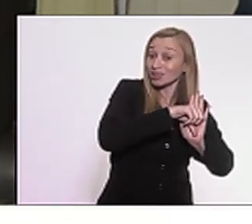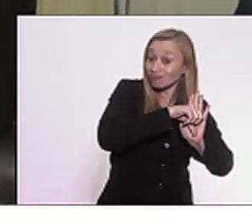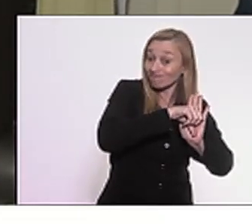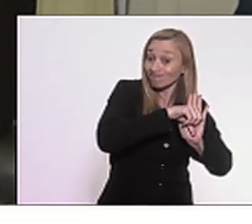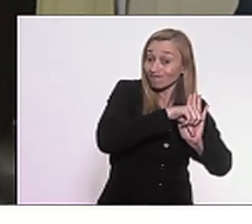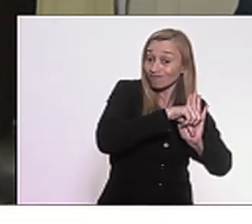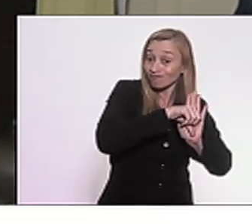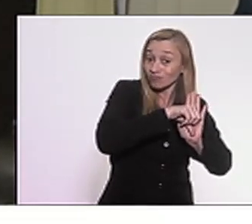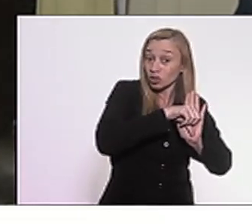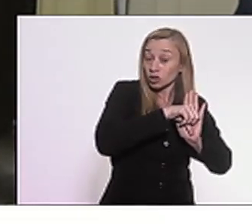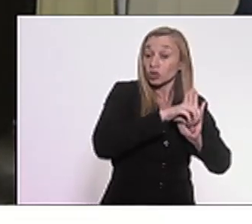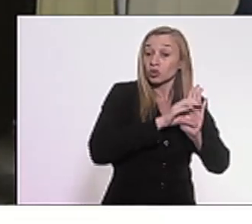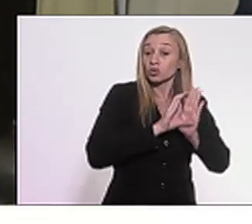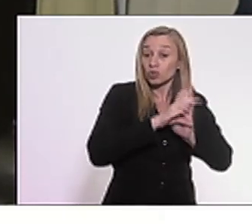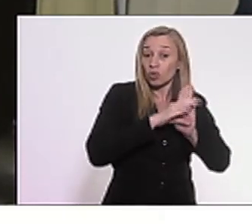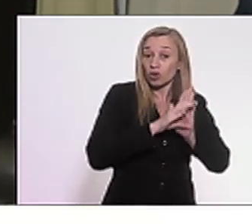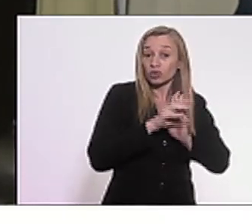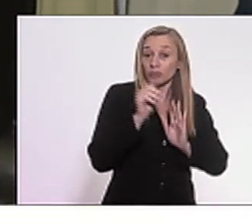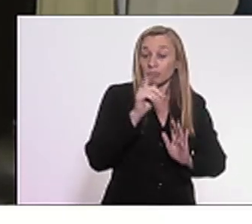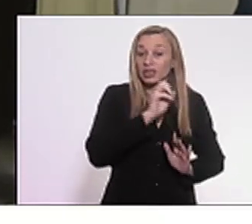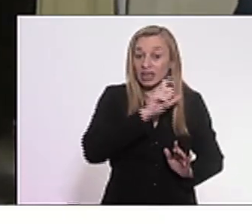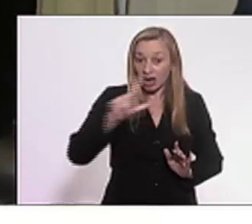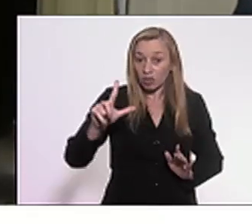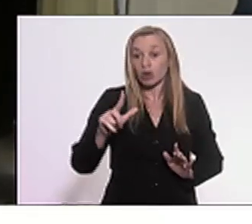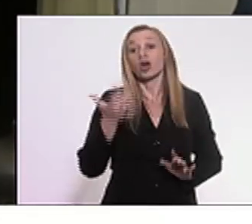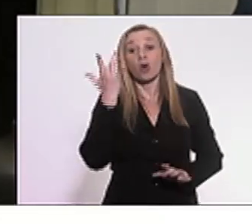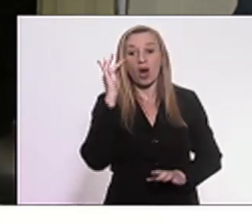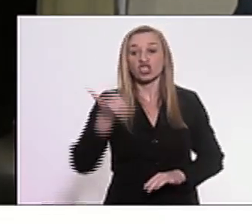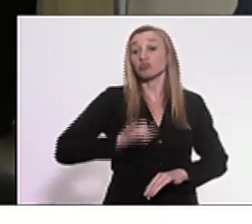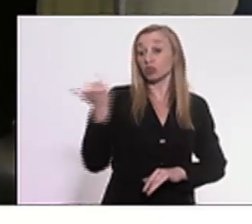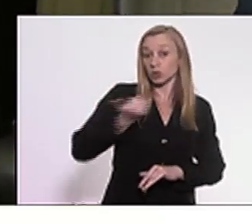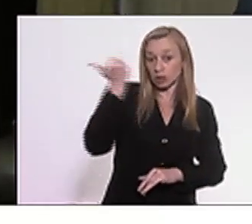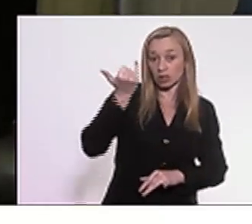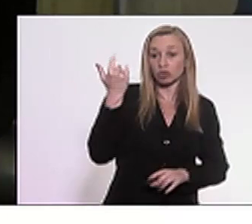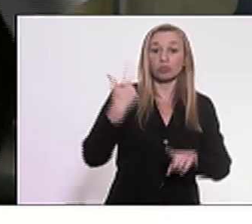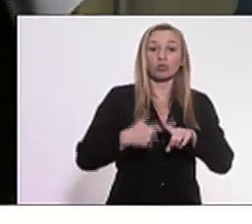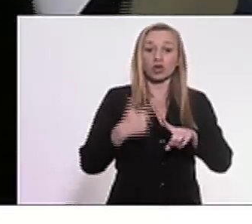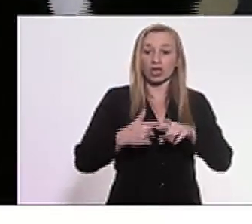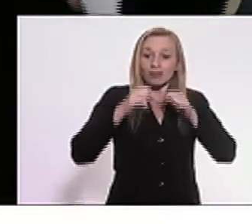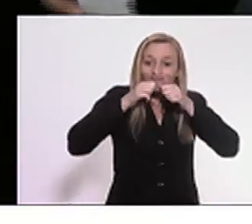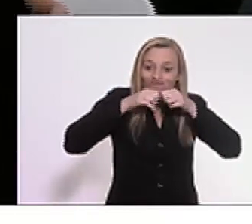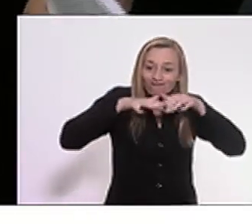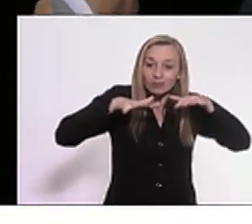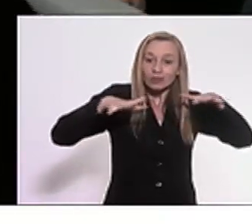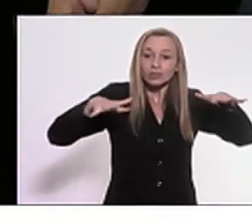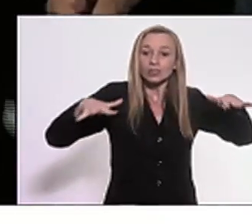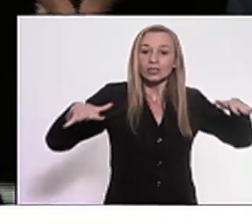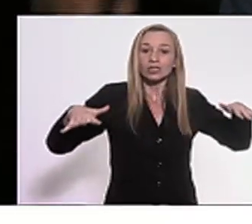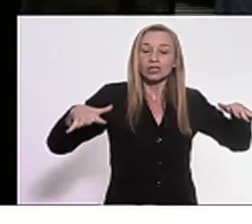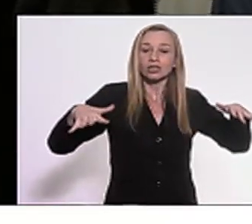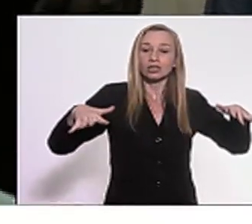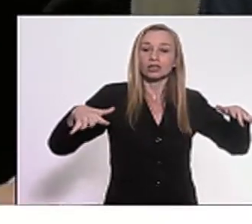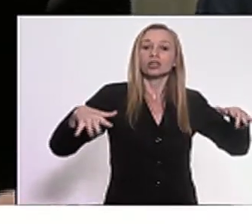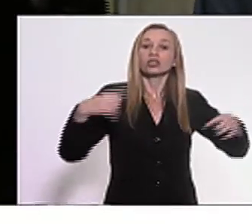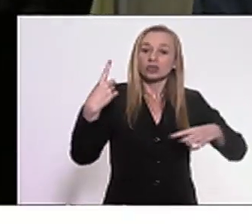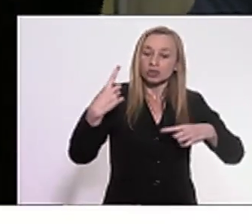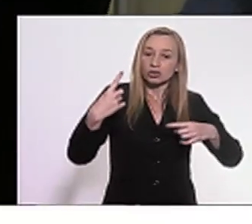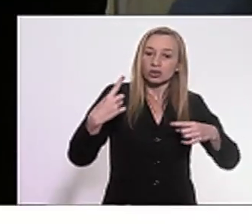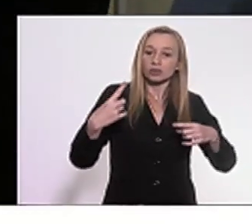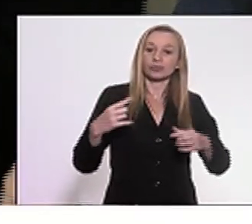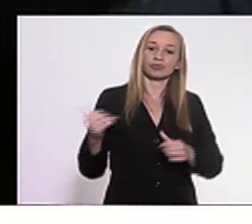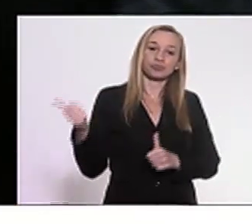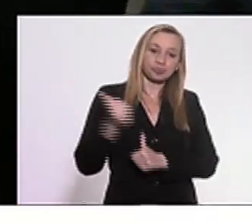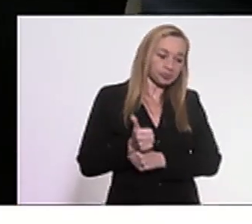Código Penal. Eu acho importante isso porque abre o espaço para se tratar de se apurar